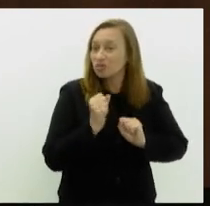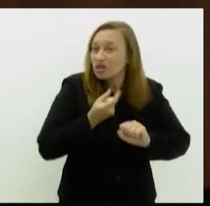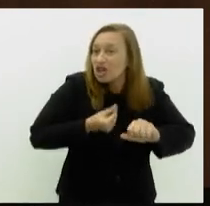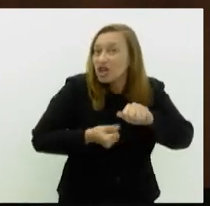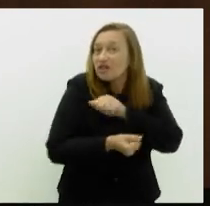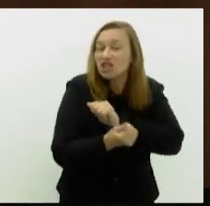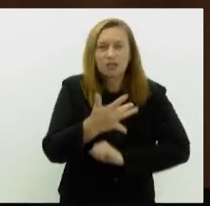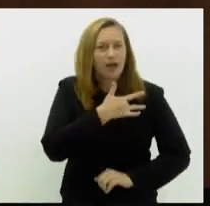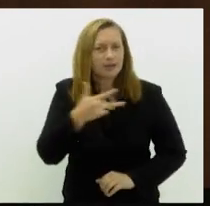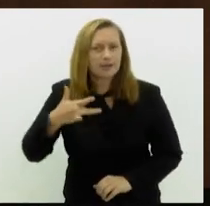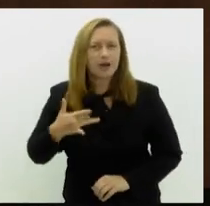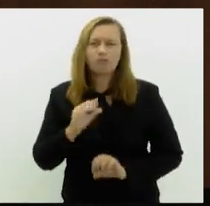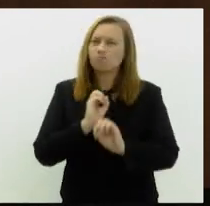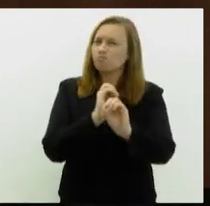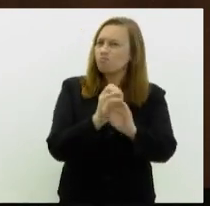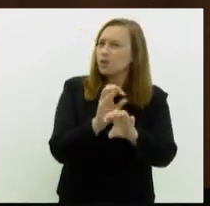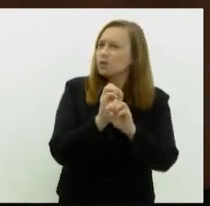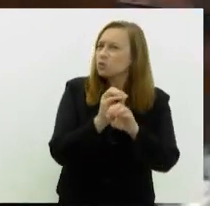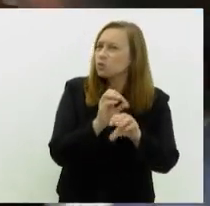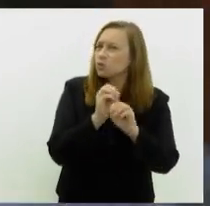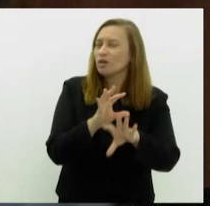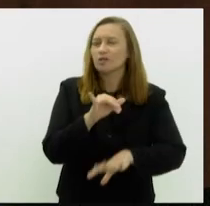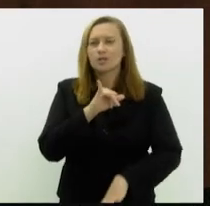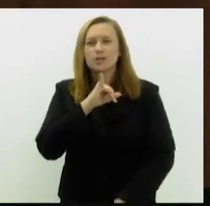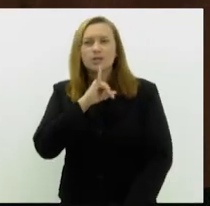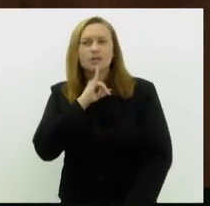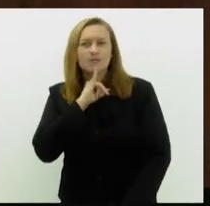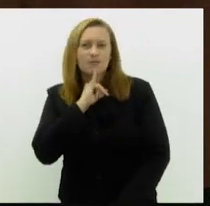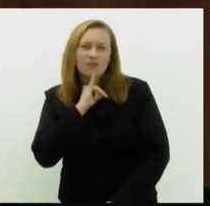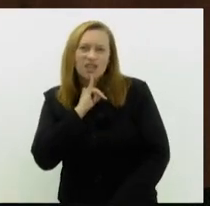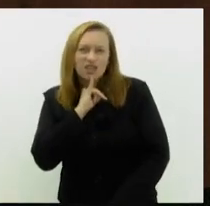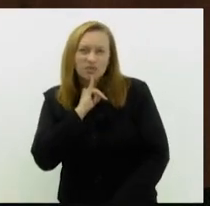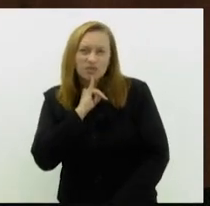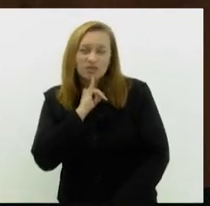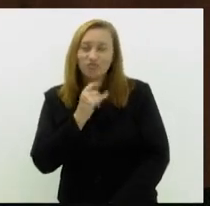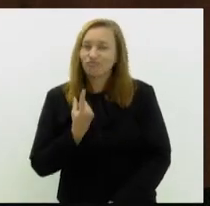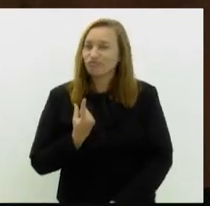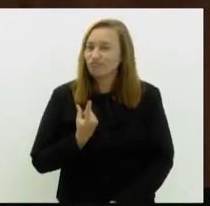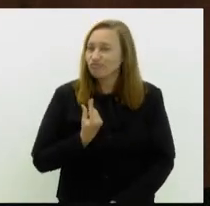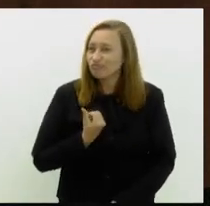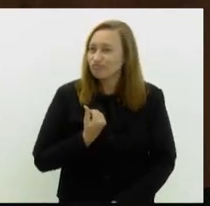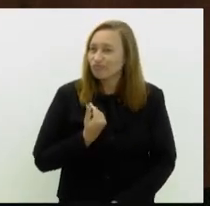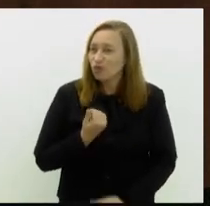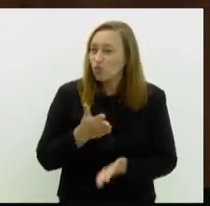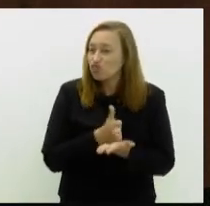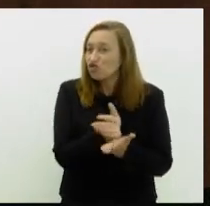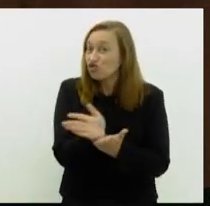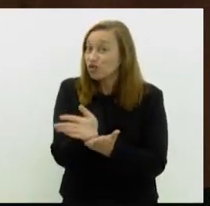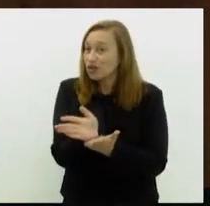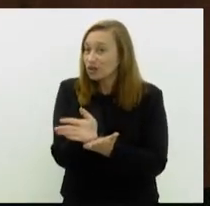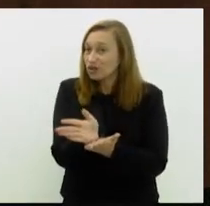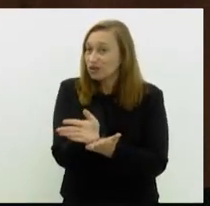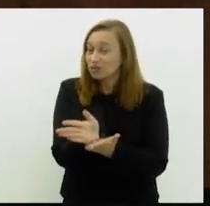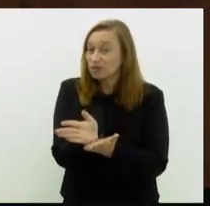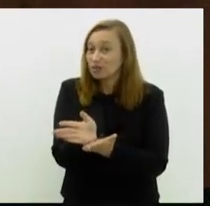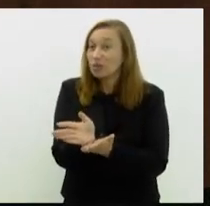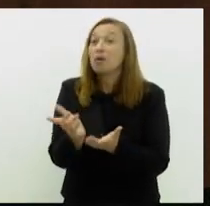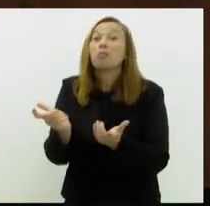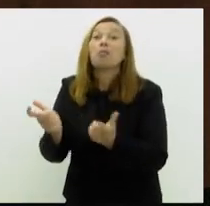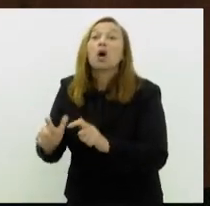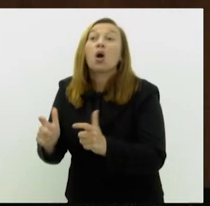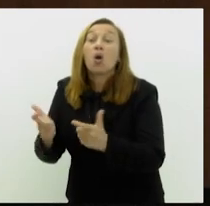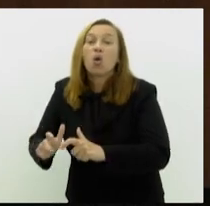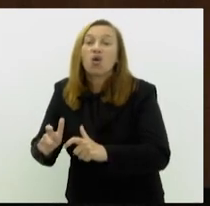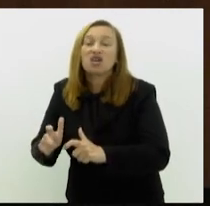na saúde, na educação, e infelizmente esse dinheiro tomou o rumo do escárnio, o rumo